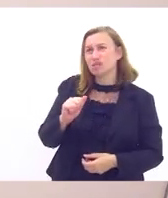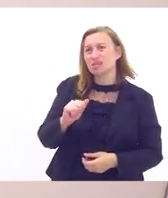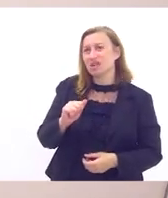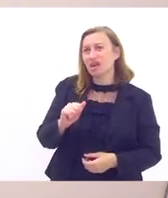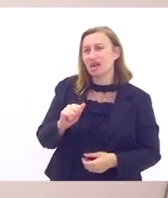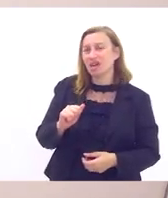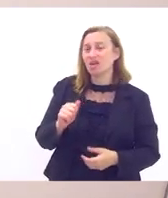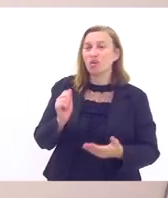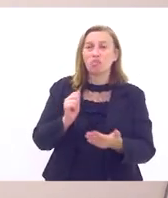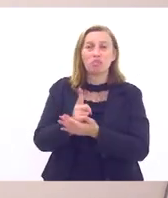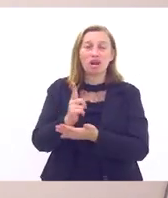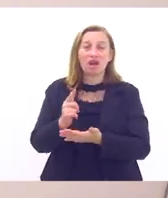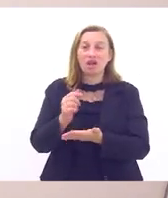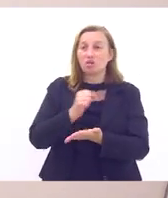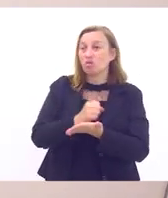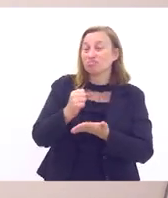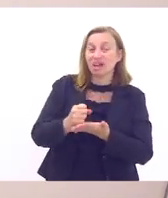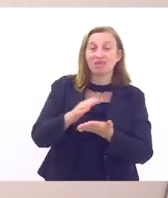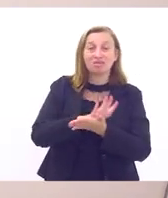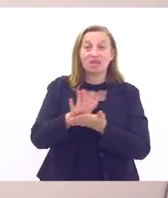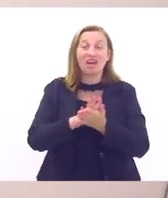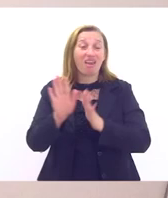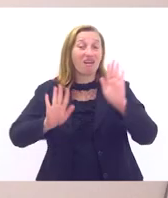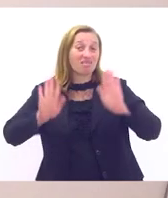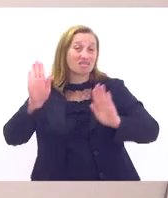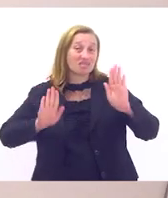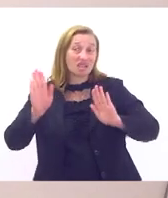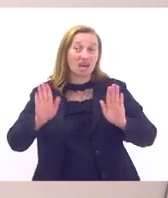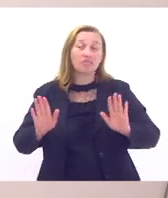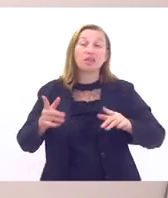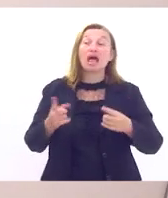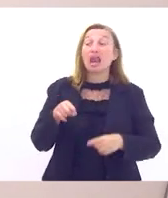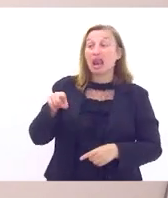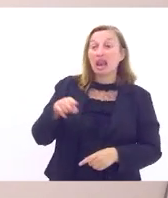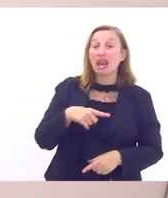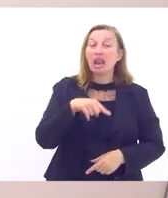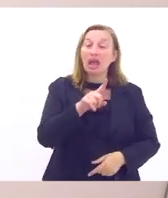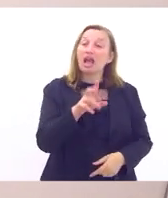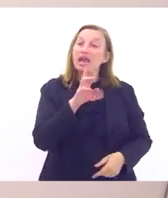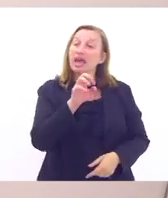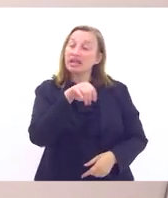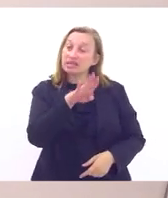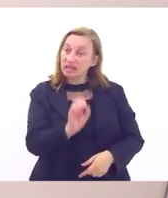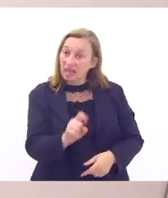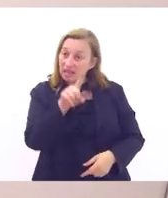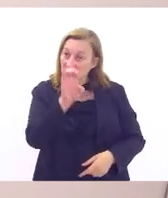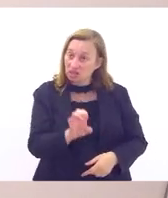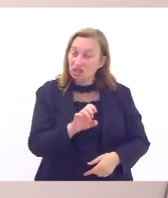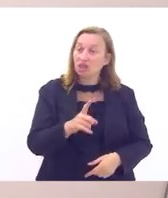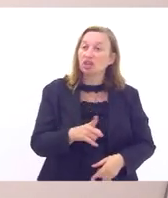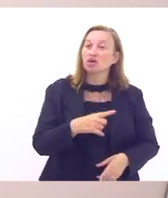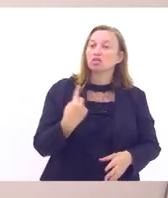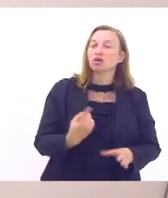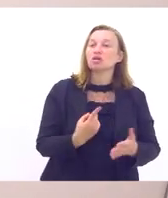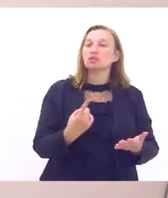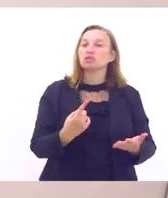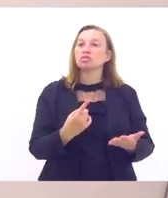algumas compras e alguns contratos, licitar algumas coisas. Lá em Resende, para vocês terem uma ideia, nosso departamento de compras, e eu acho que era